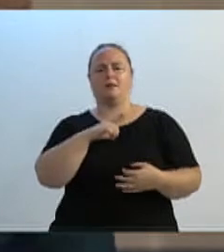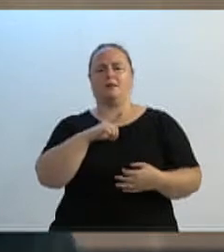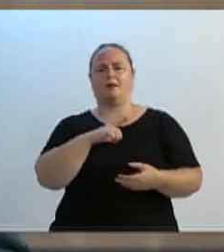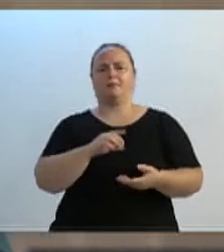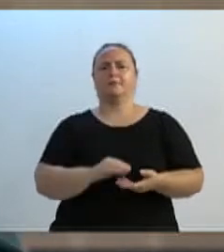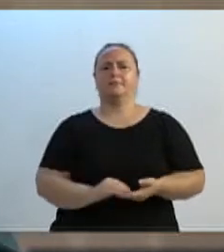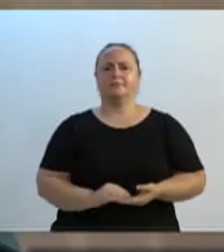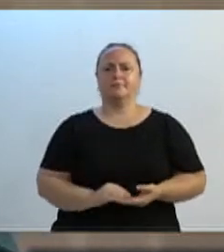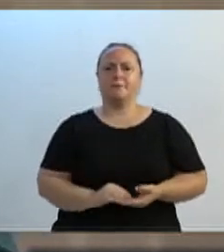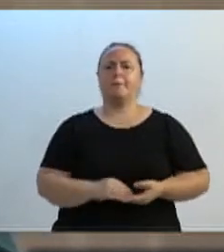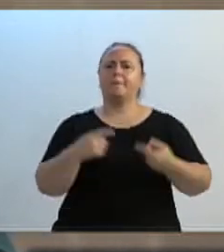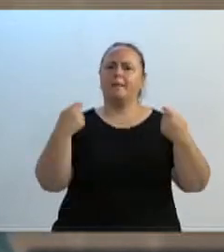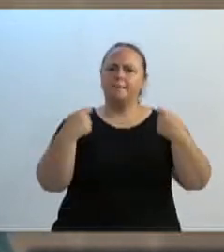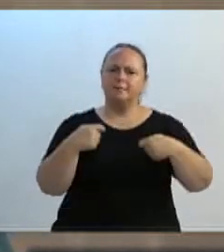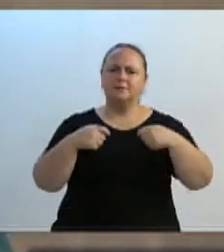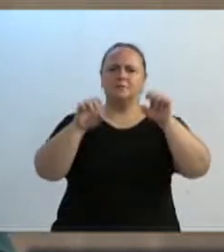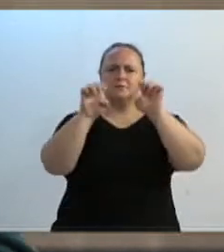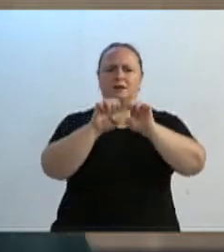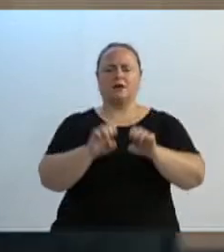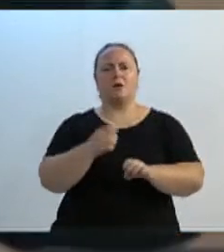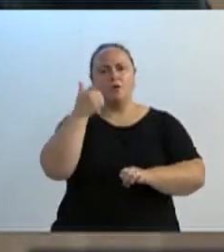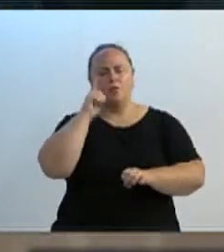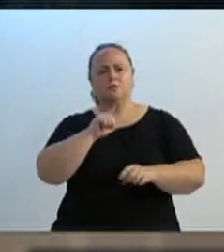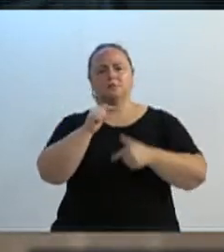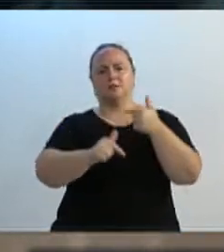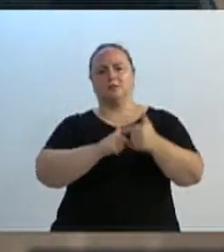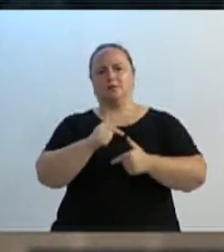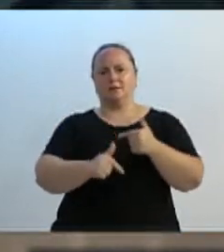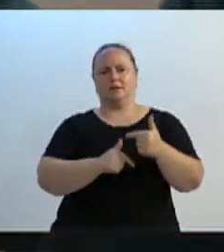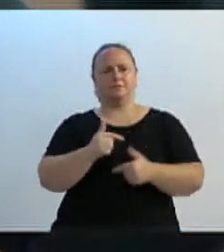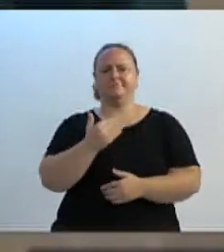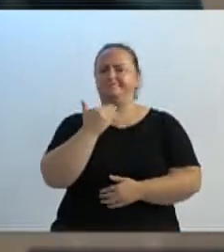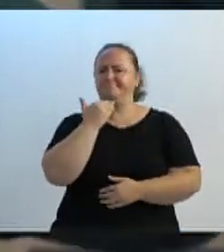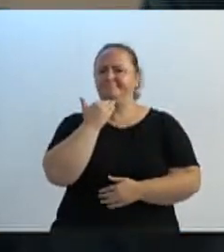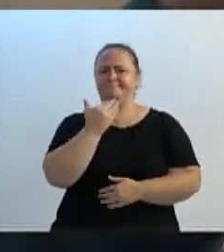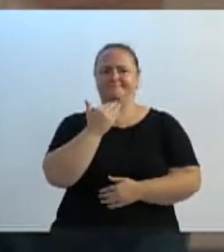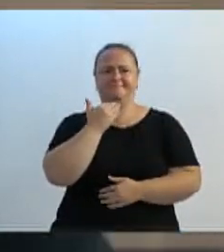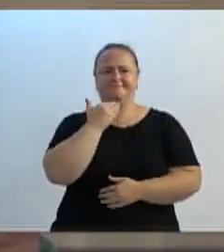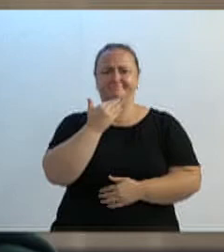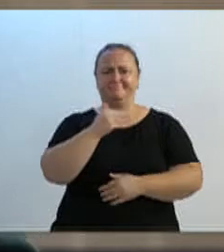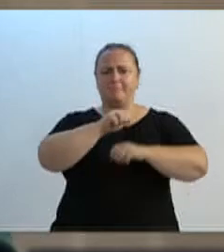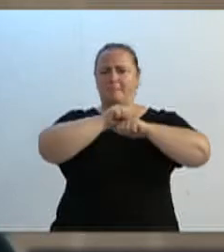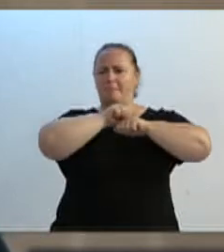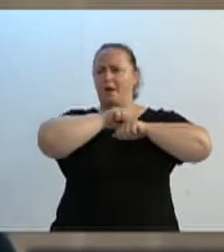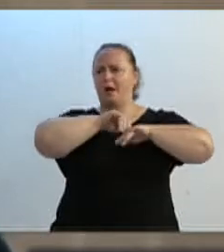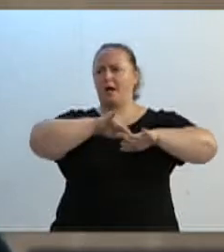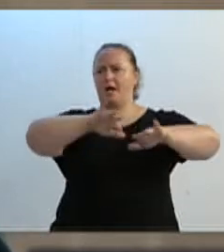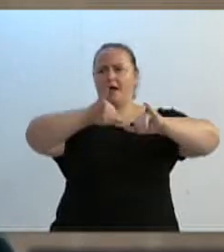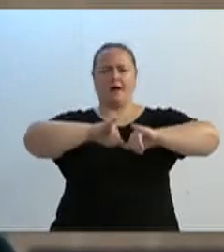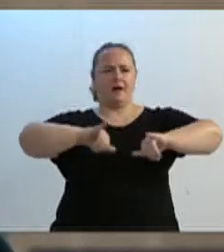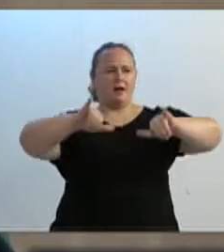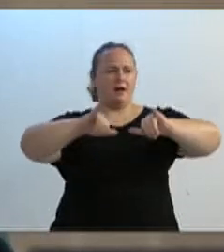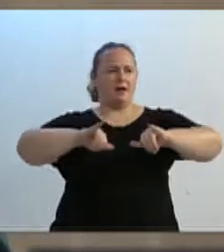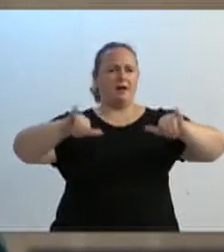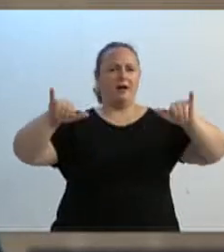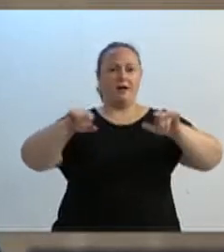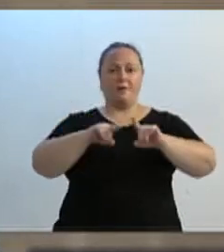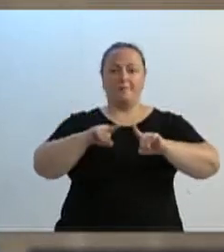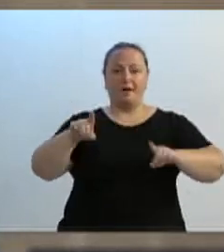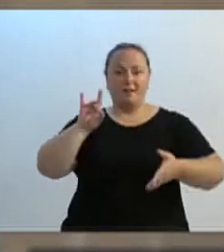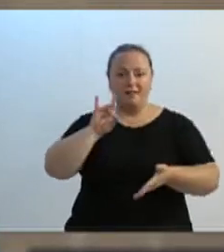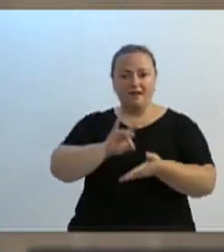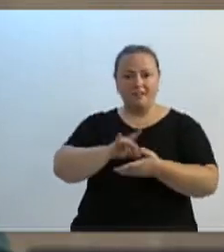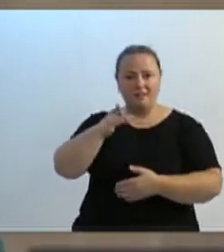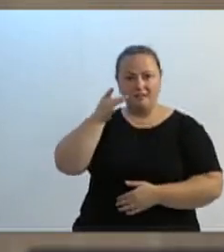precisa de estrutura para poder trabalhar. Não adianta fazer mídia, redes sociais, está tudo certo, e na prática é tudo.